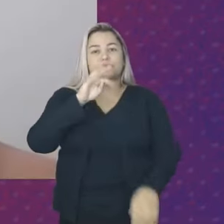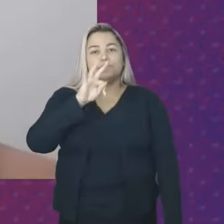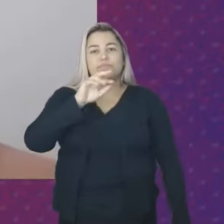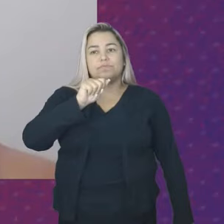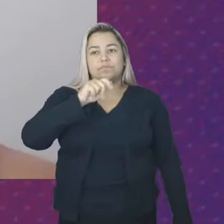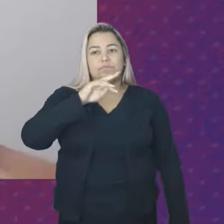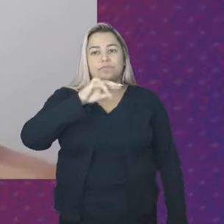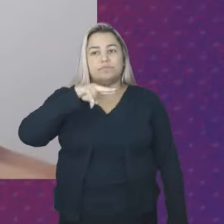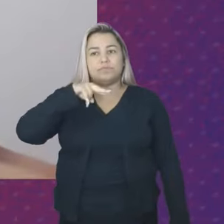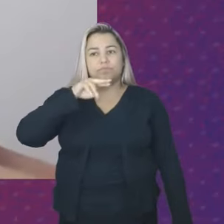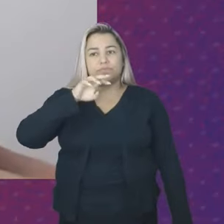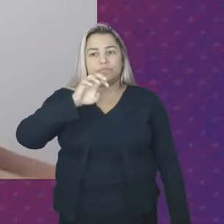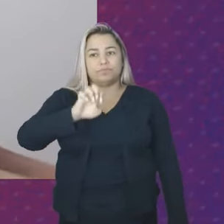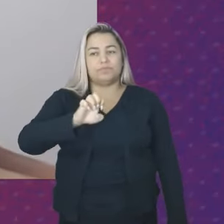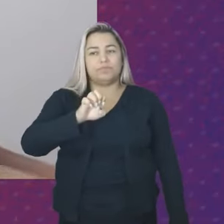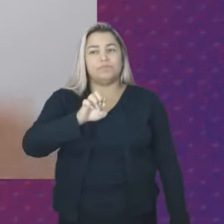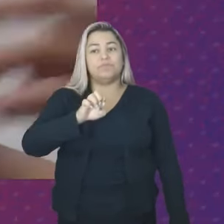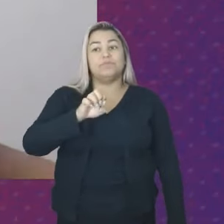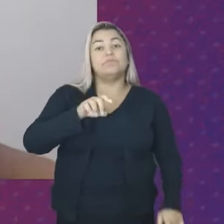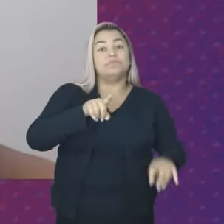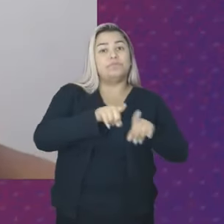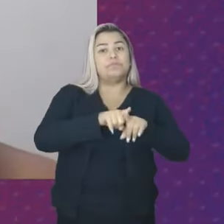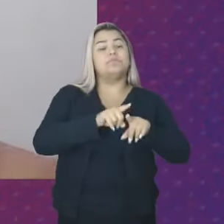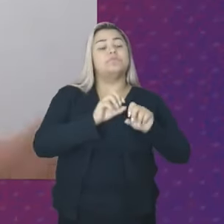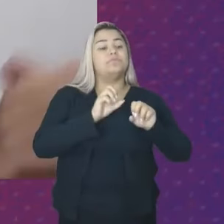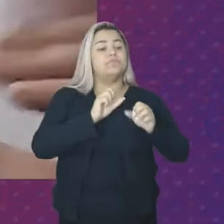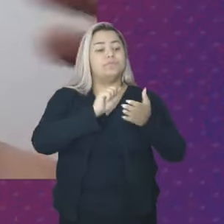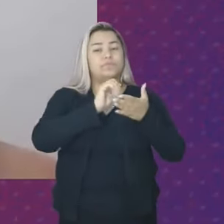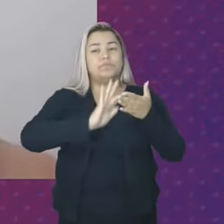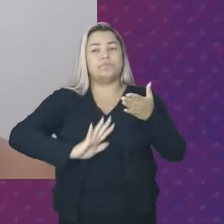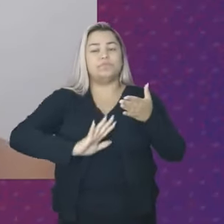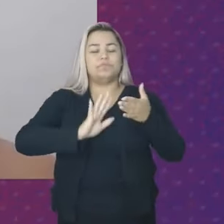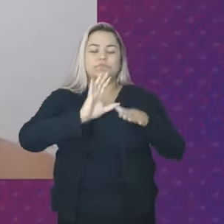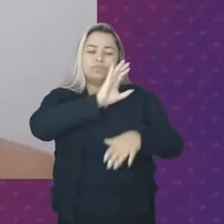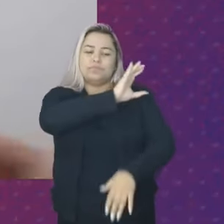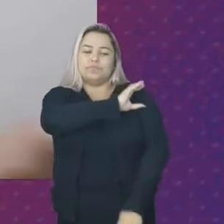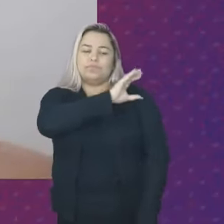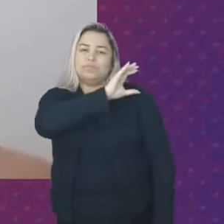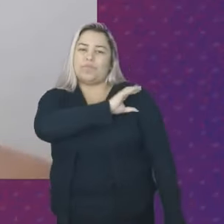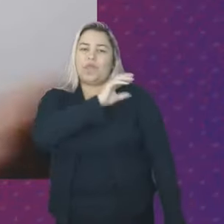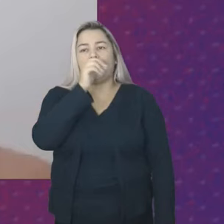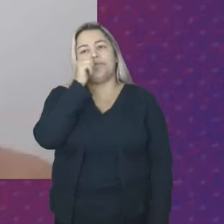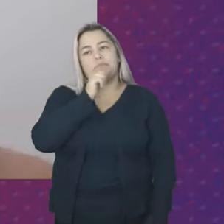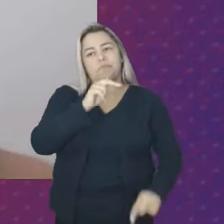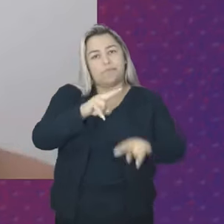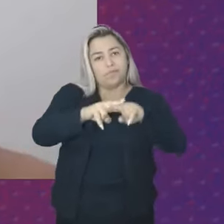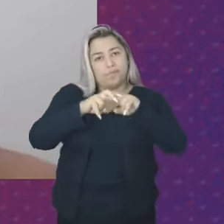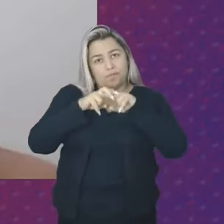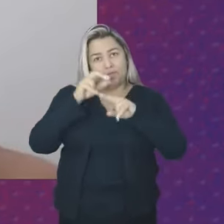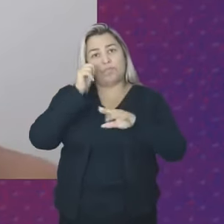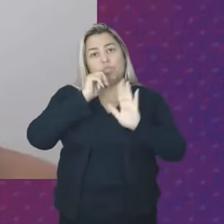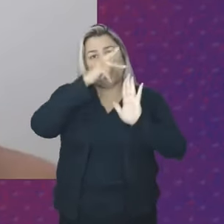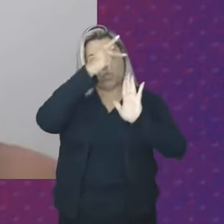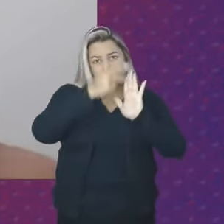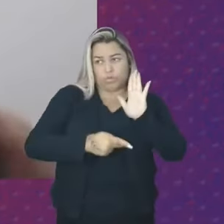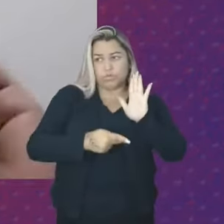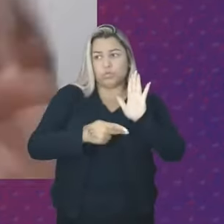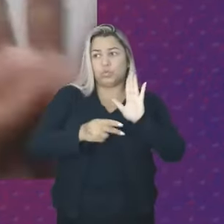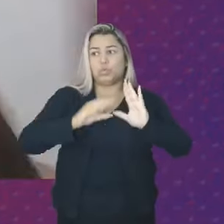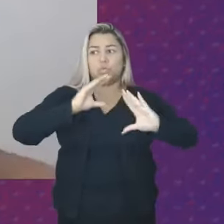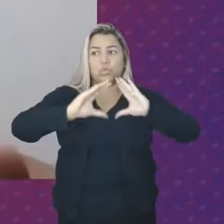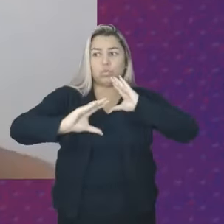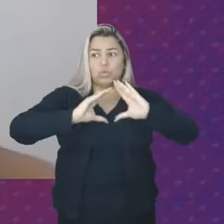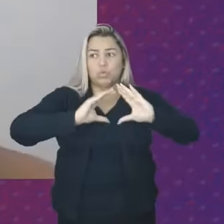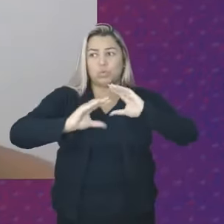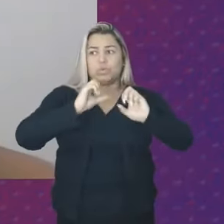Tatiane Nicásio, estou na tarefa de coordenar o projeto Elas por Elas, a parte de comunicação esse ano,